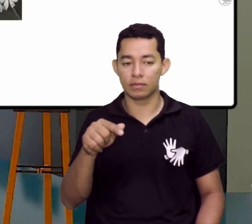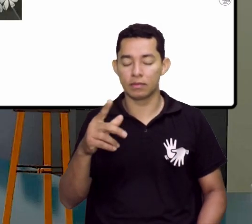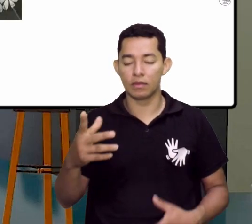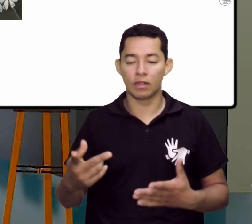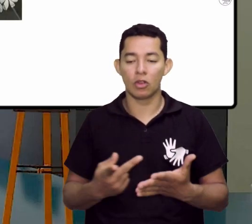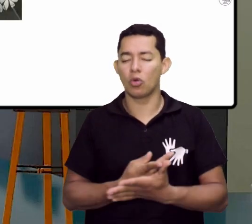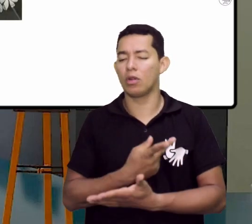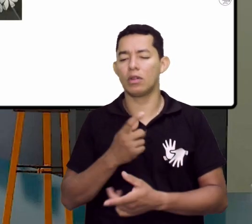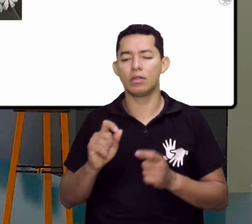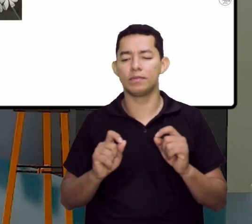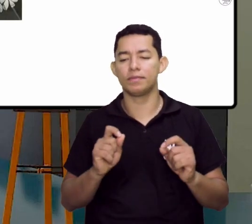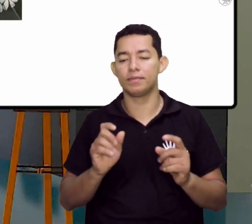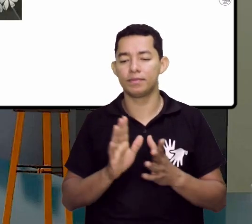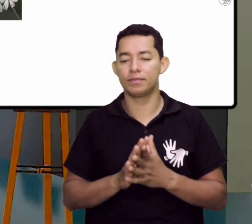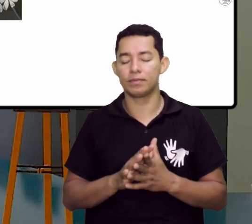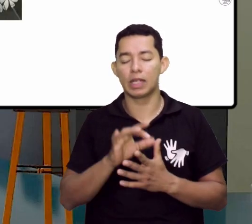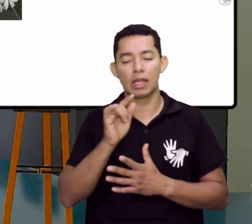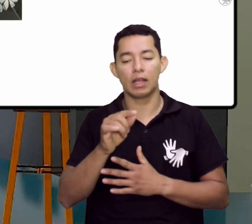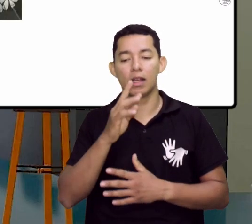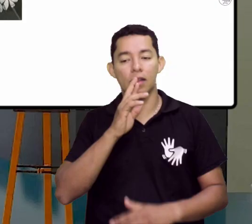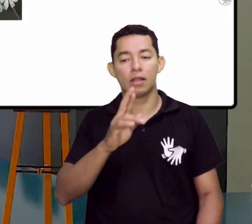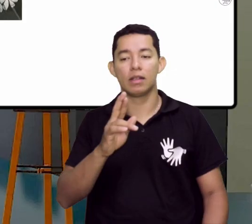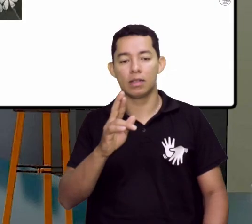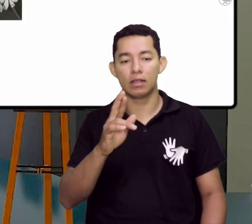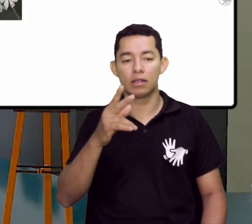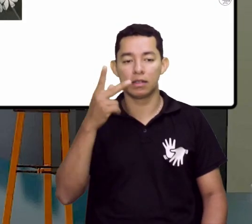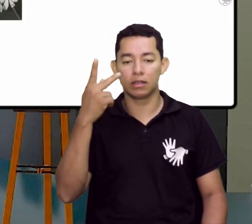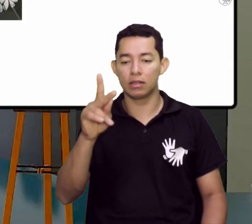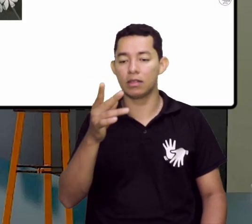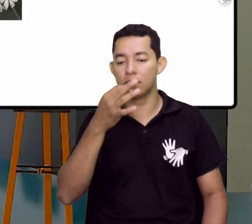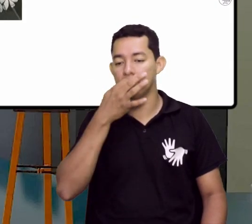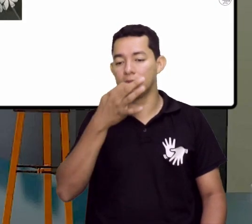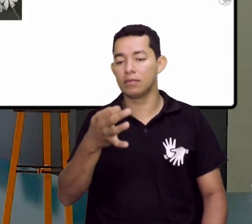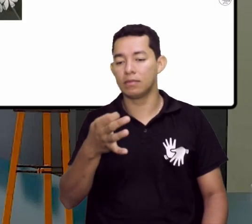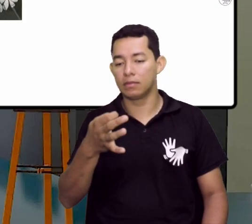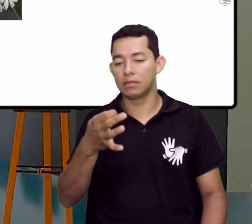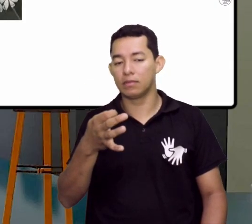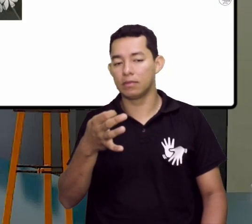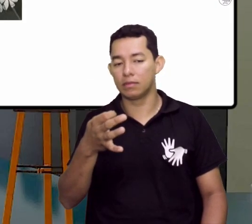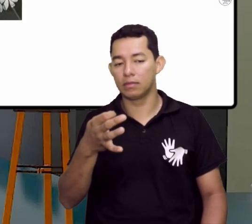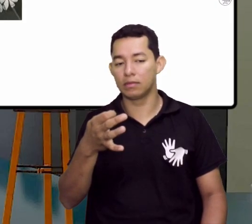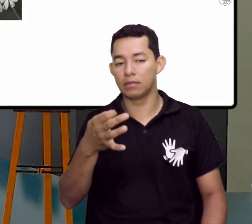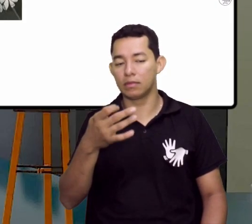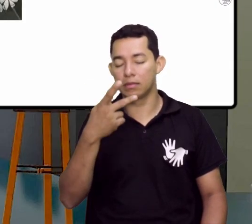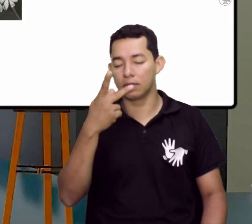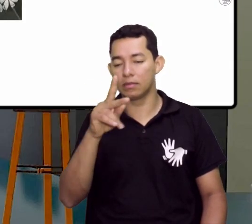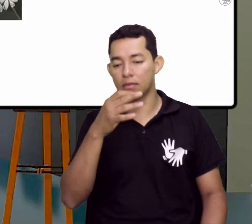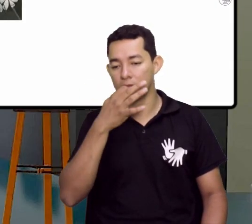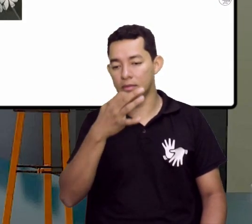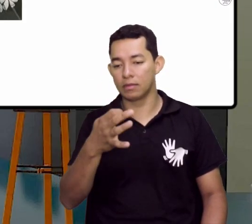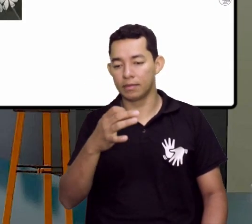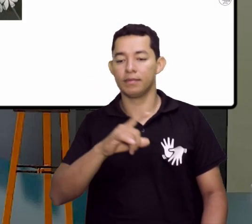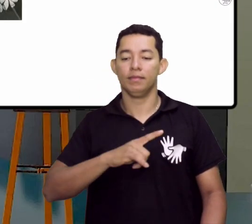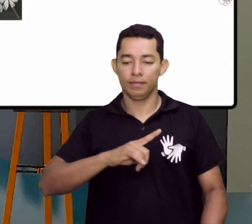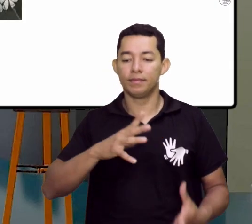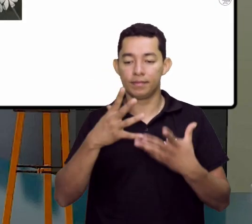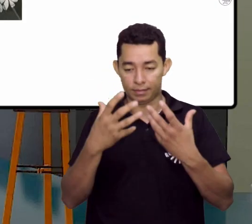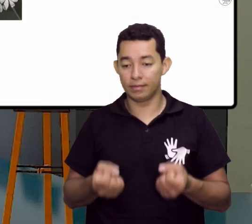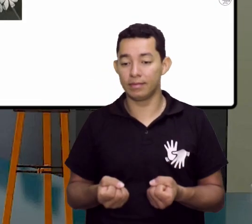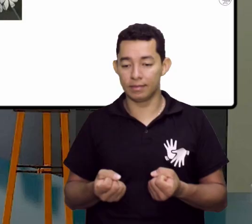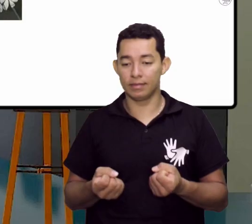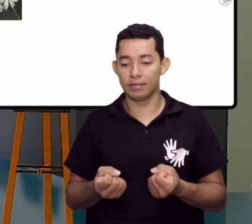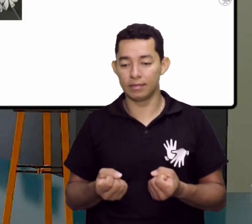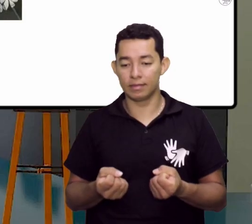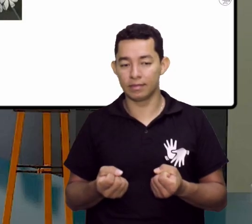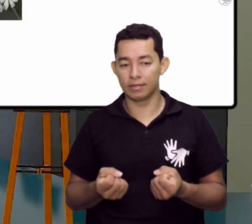o seguinte: aquilo que você responder é a sua opinião, né? E sendo sua opinião, teremos que aceitar,